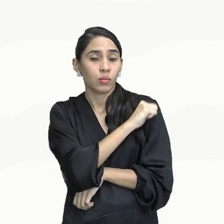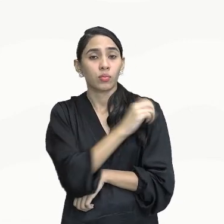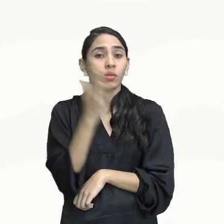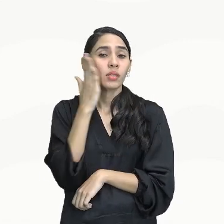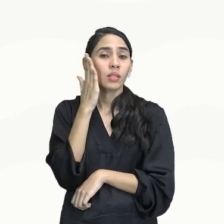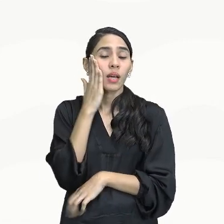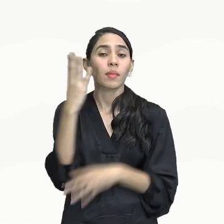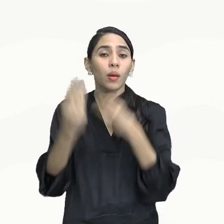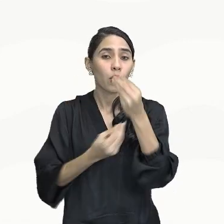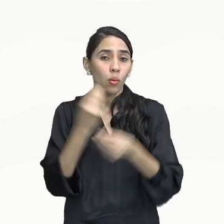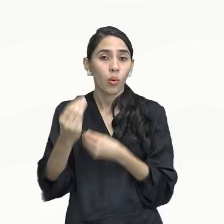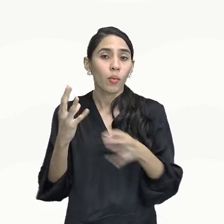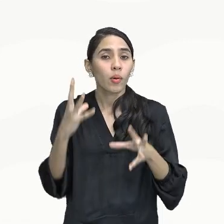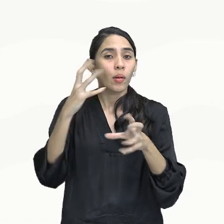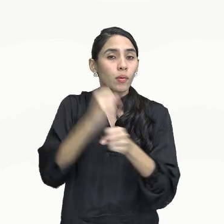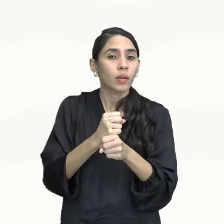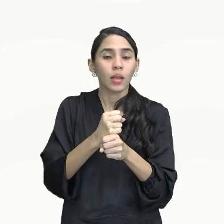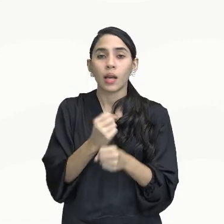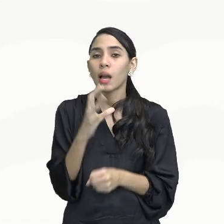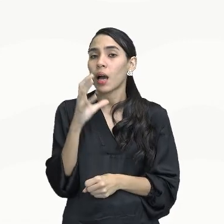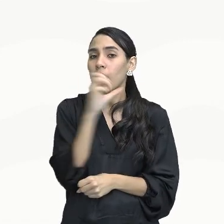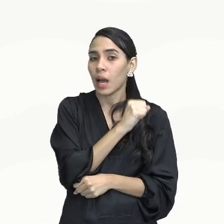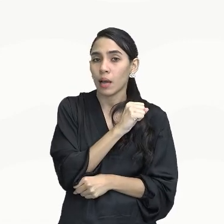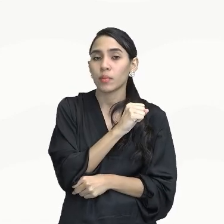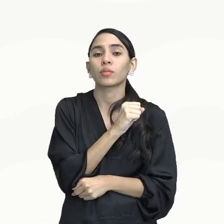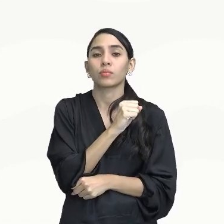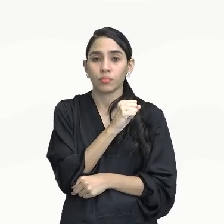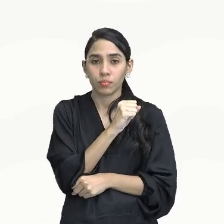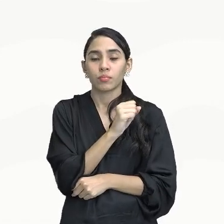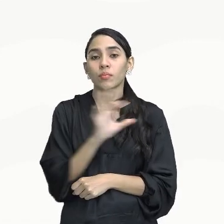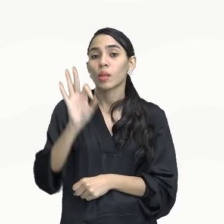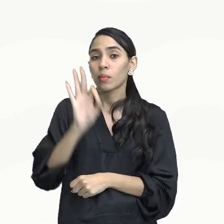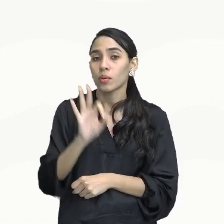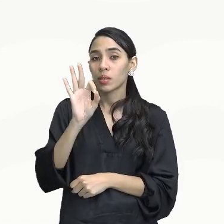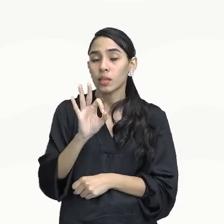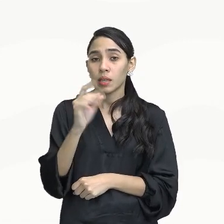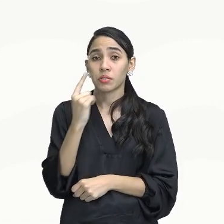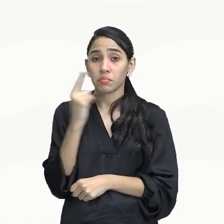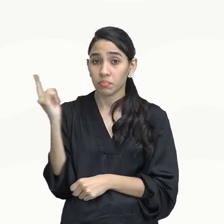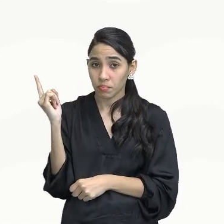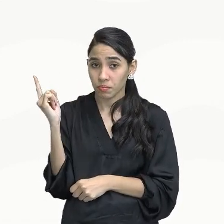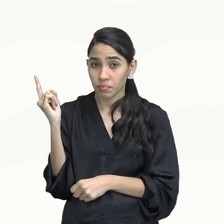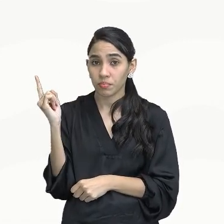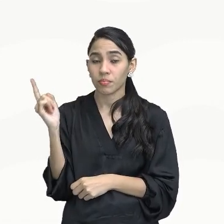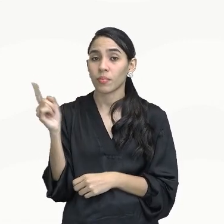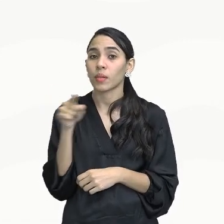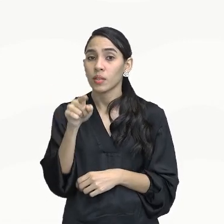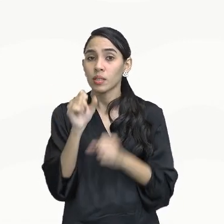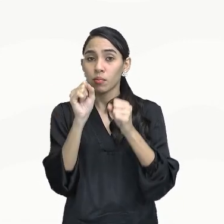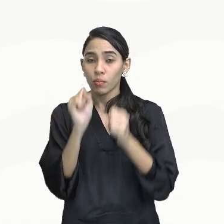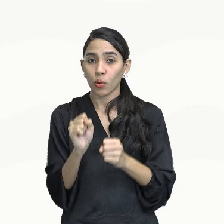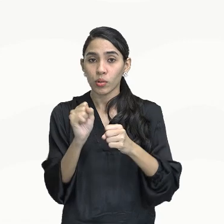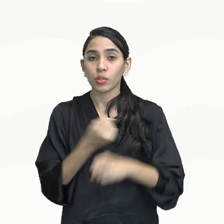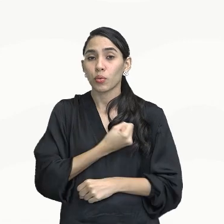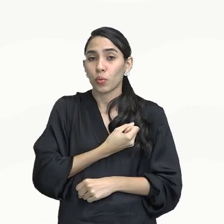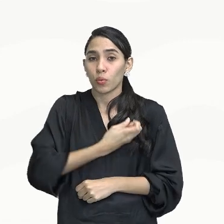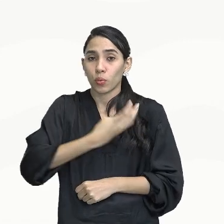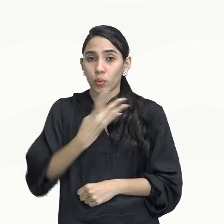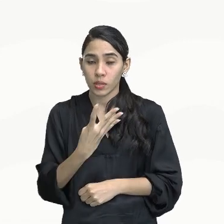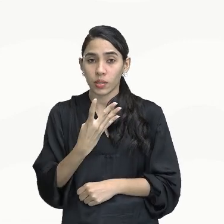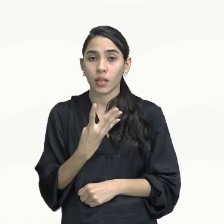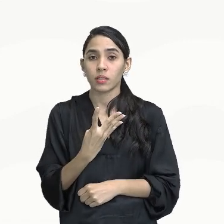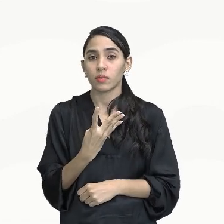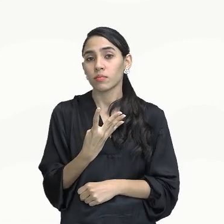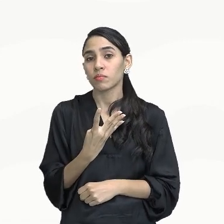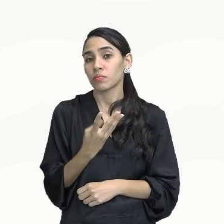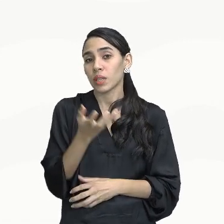saiba como calcular. Uma maneira mais rápida de calcular porcentagem é dessa forma, em que você pega a quantidade, tá,